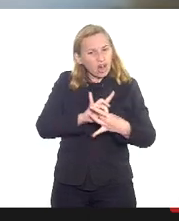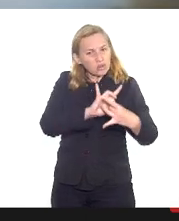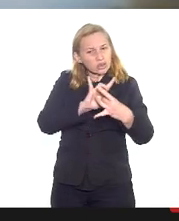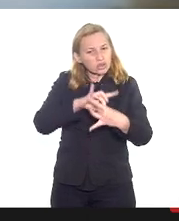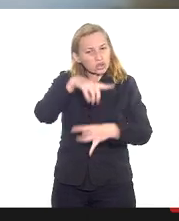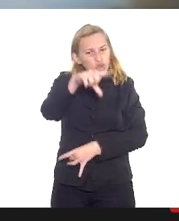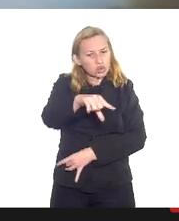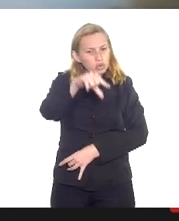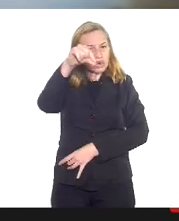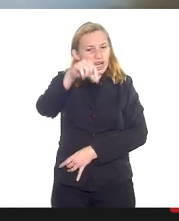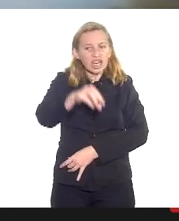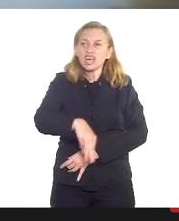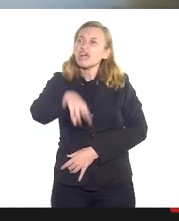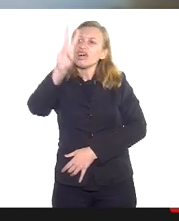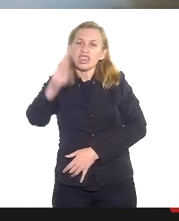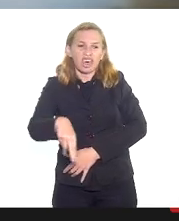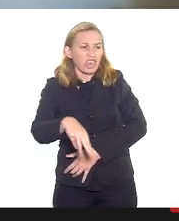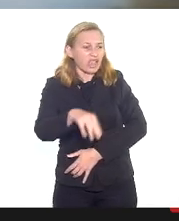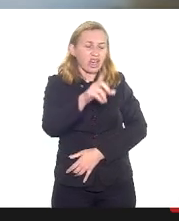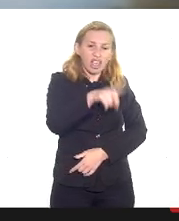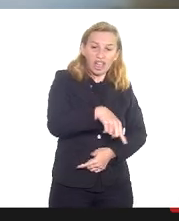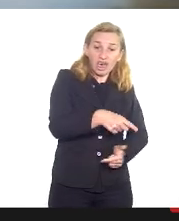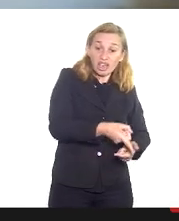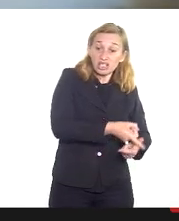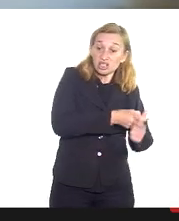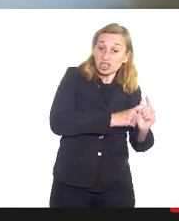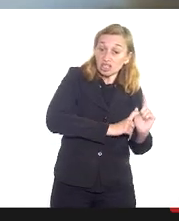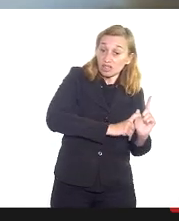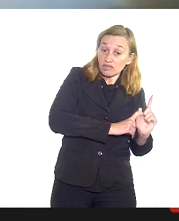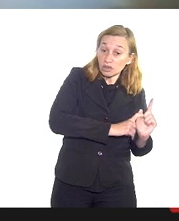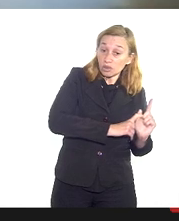o que é devedor ponto mais? Não pode se antecipar?